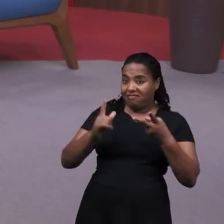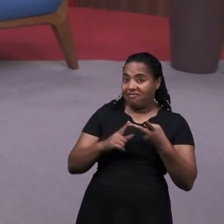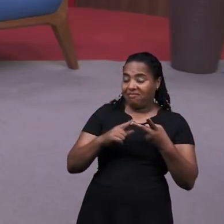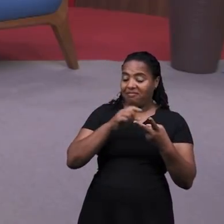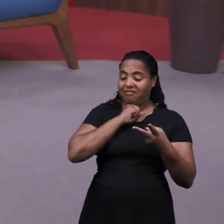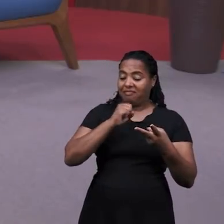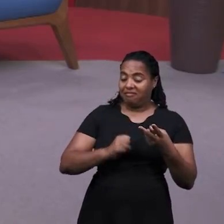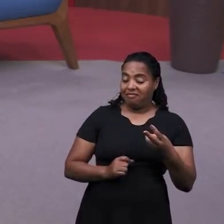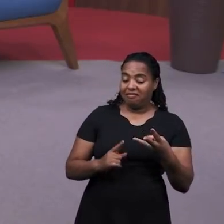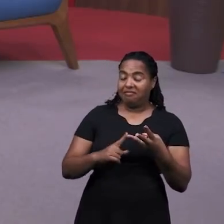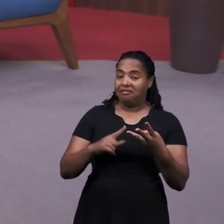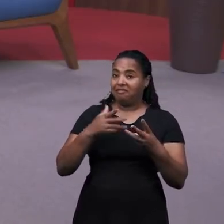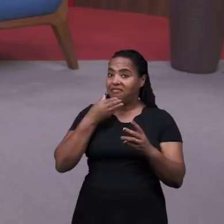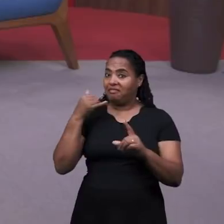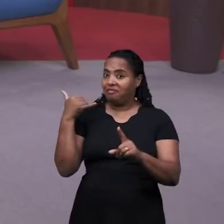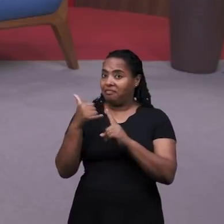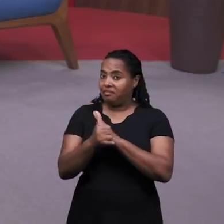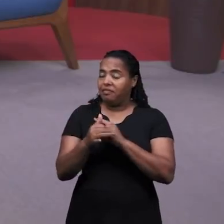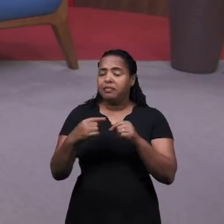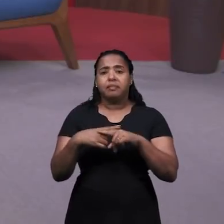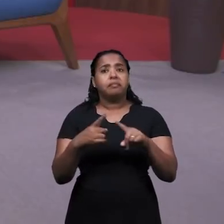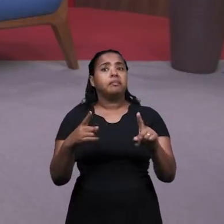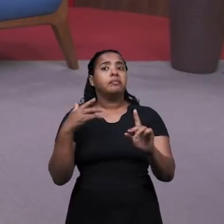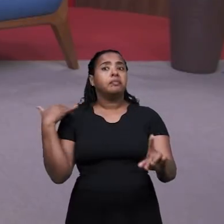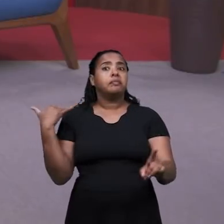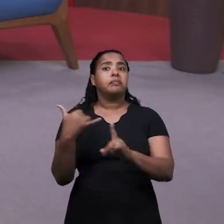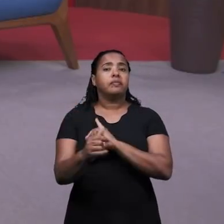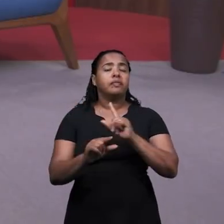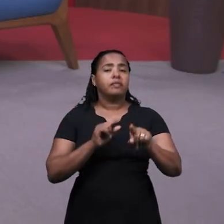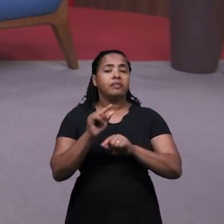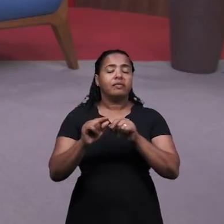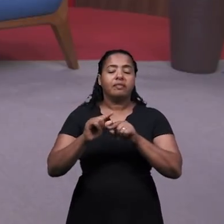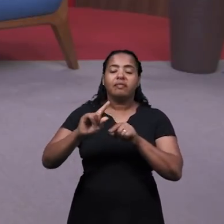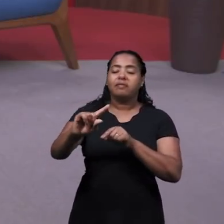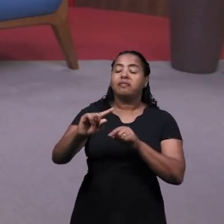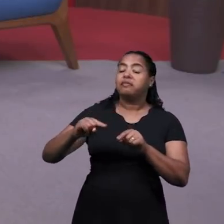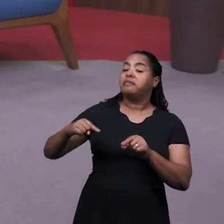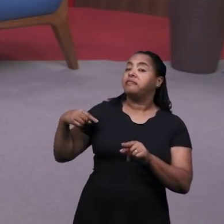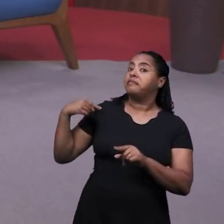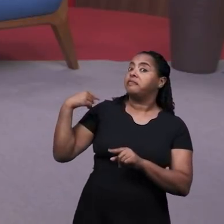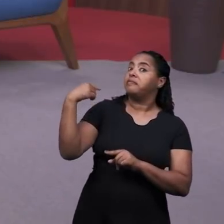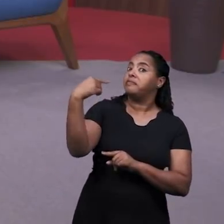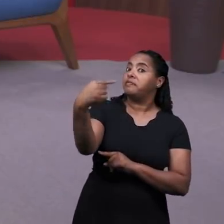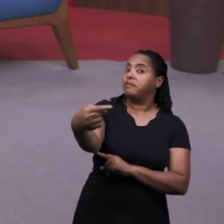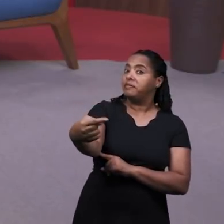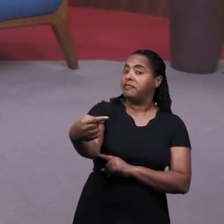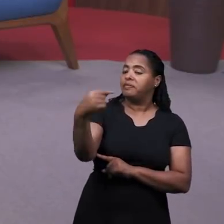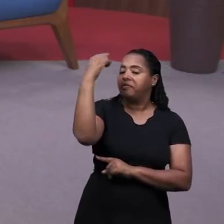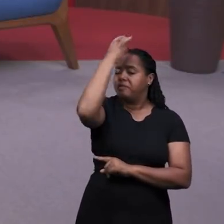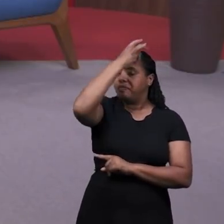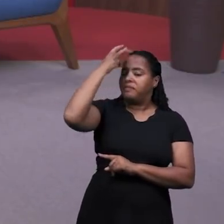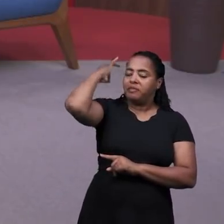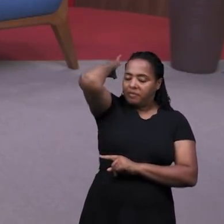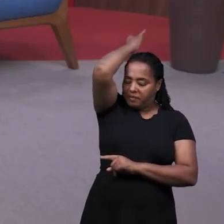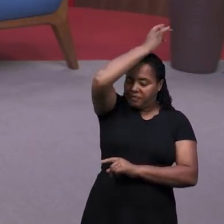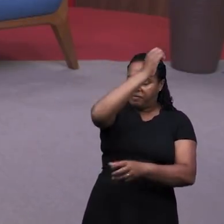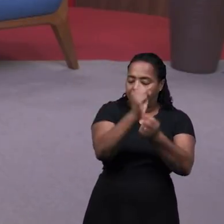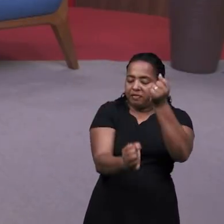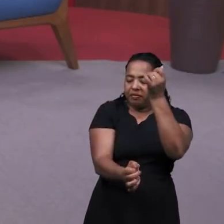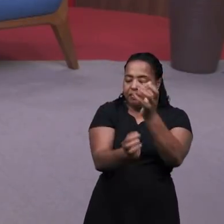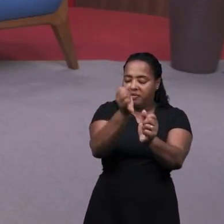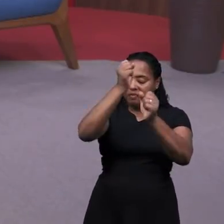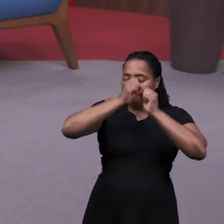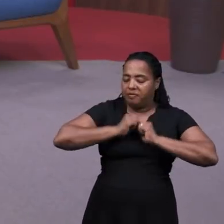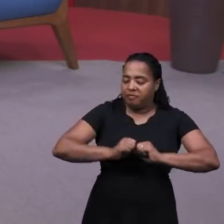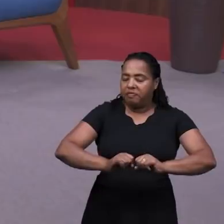sacerdote, de um profeta. Mas a profecia era, depois, meu Espírito Santo vai ser derramado.